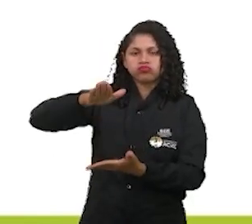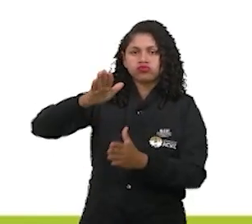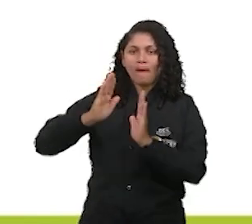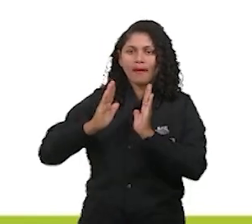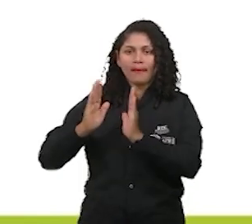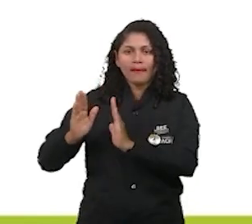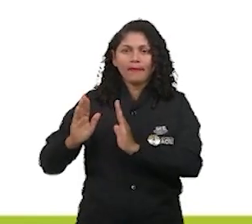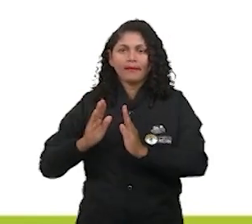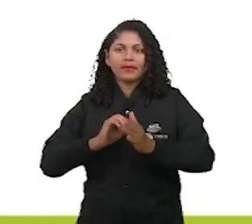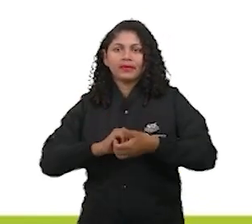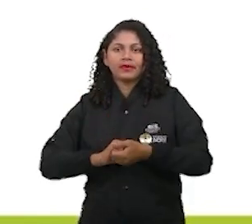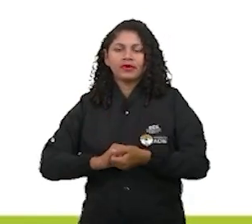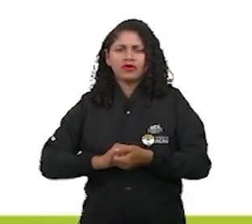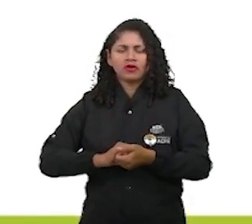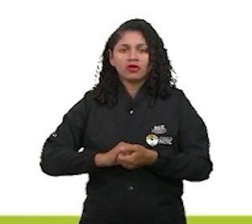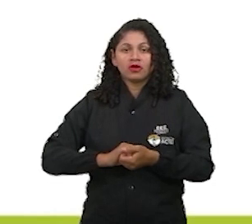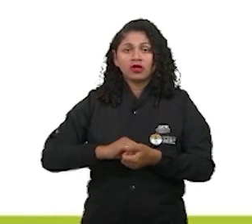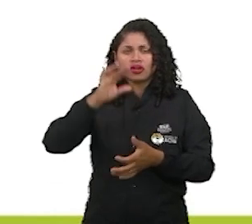os que